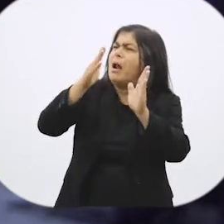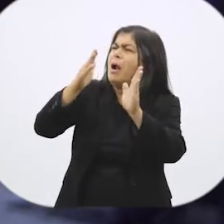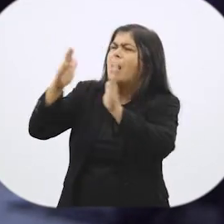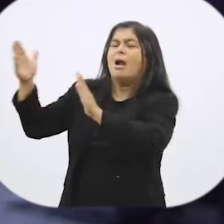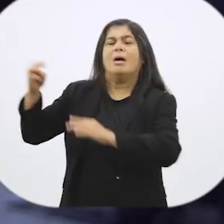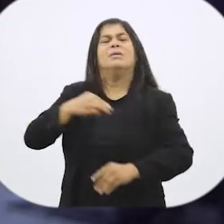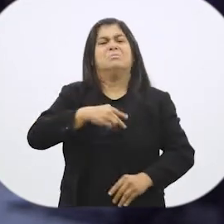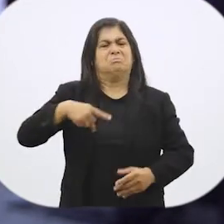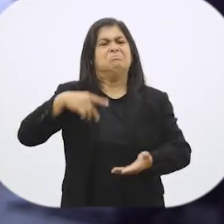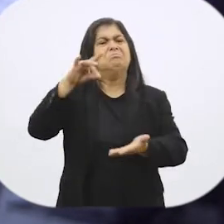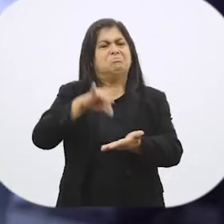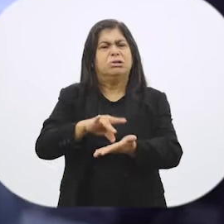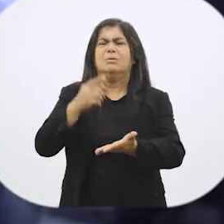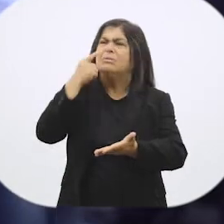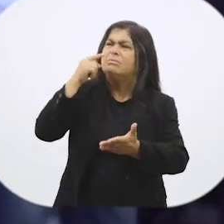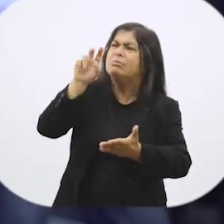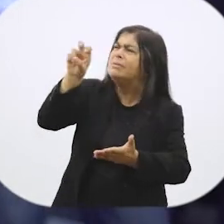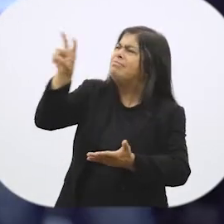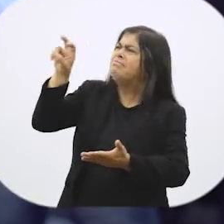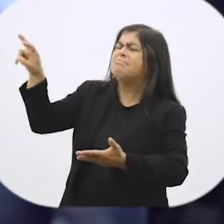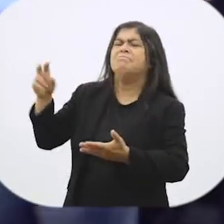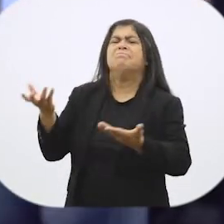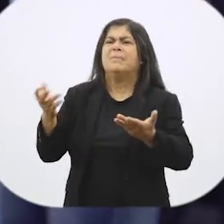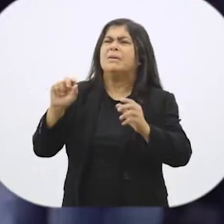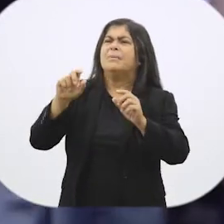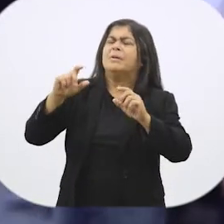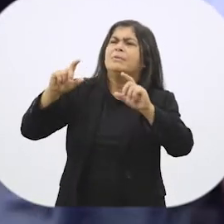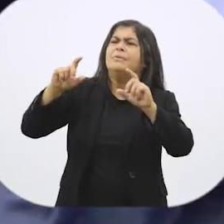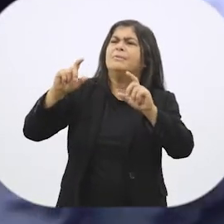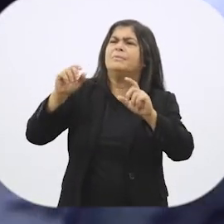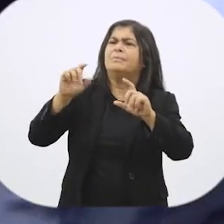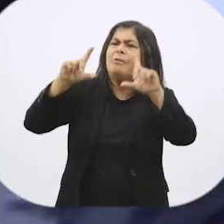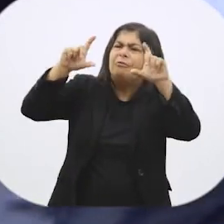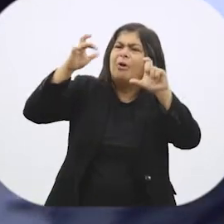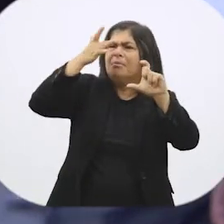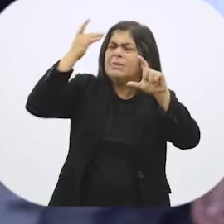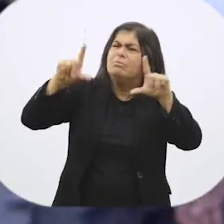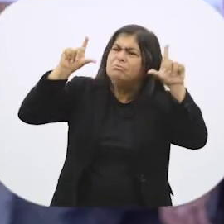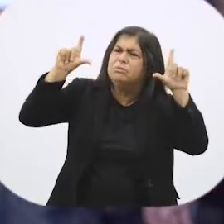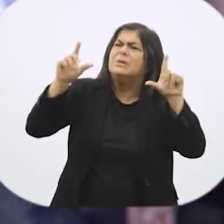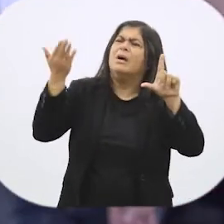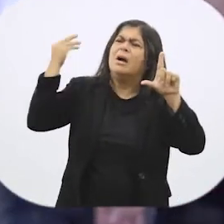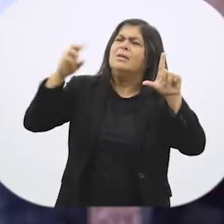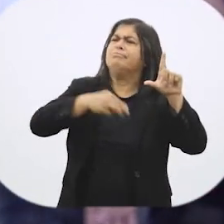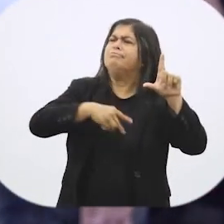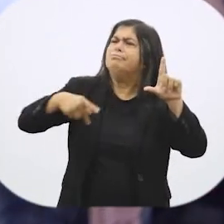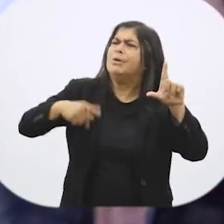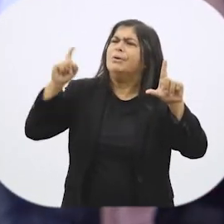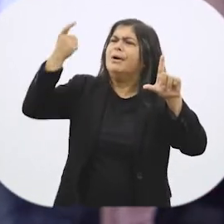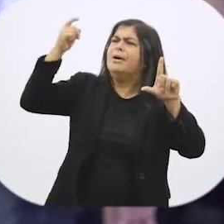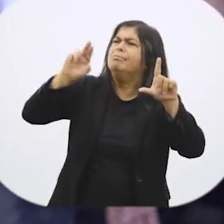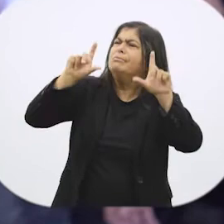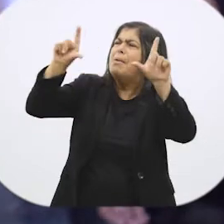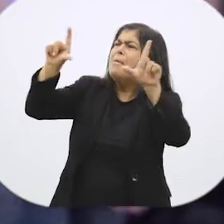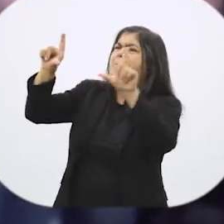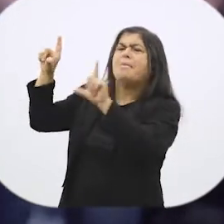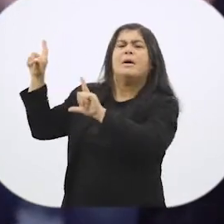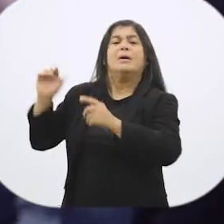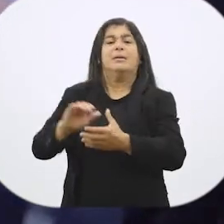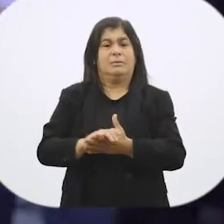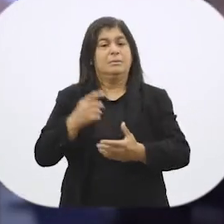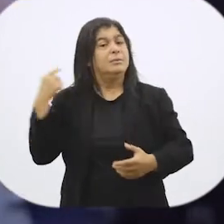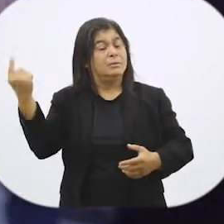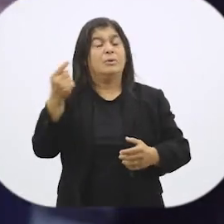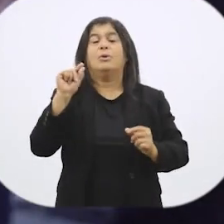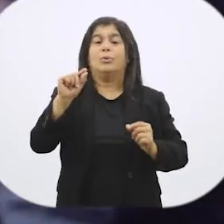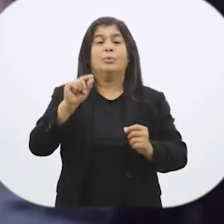instituição. É a história viva da instituição, com os personagens que fizeram parte do Ministério Público, porque a nossa